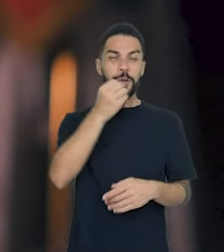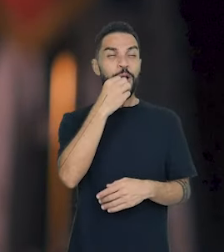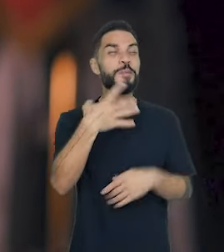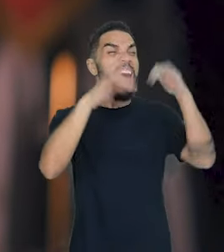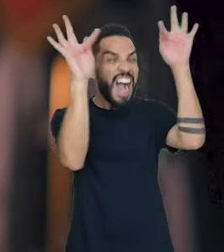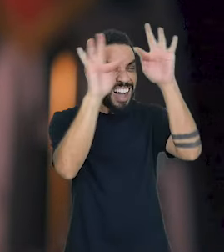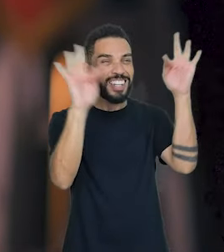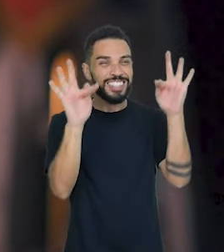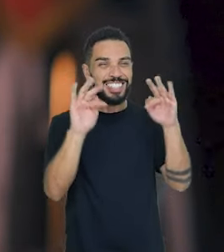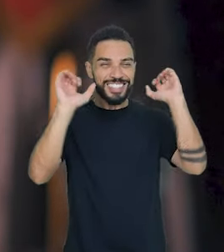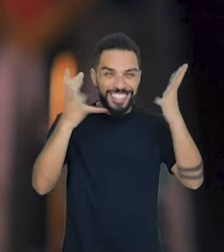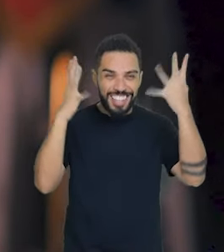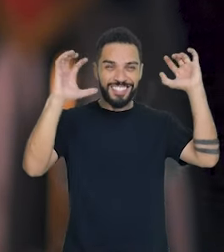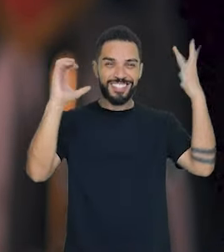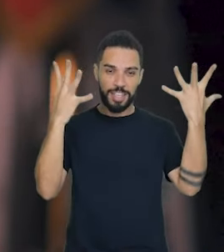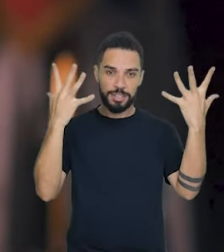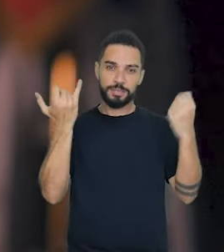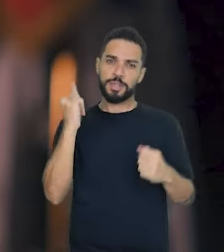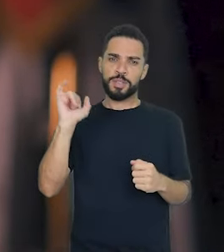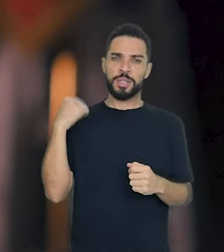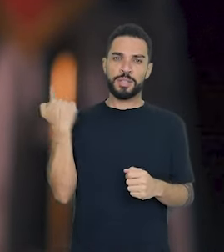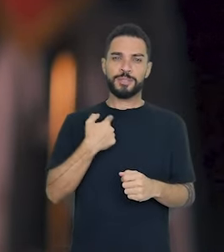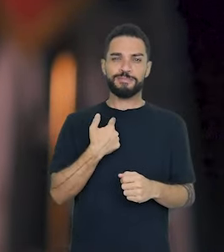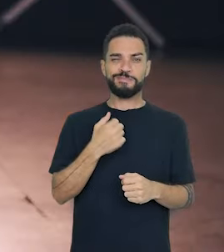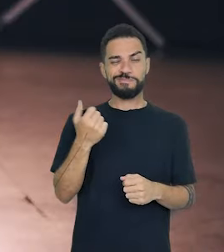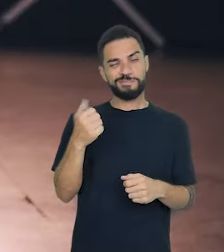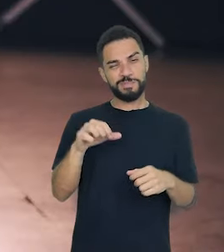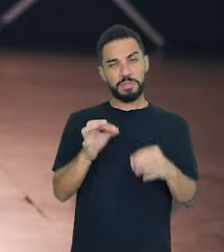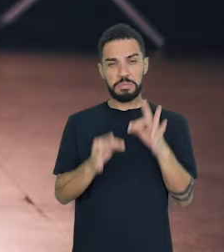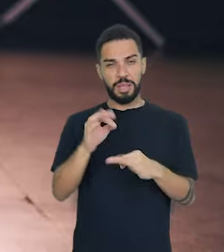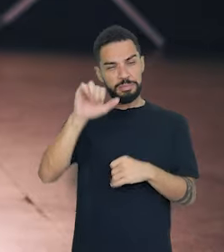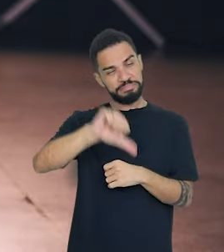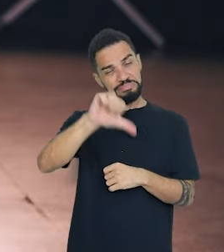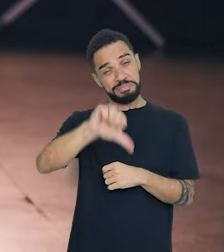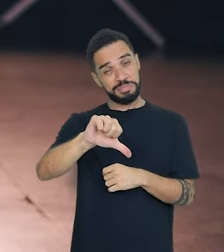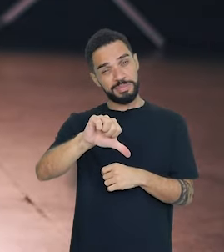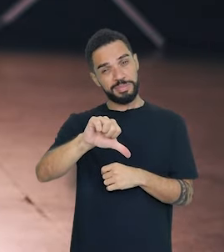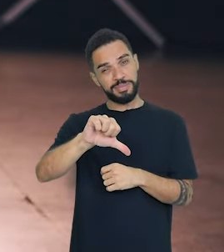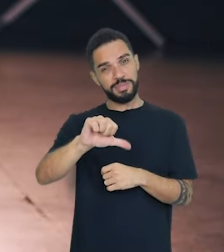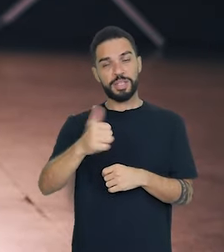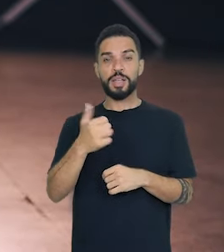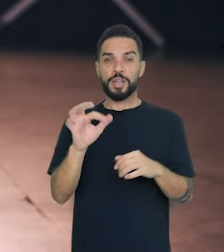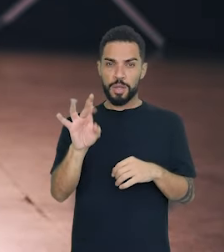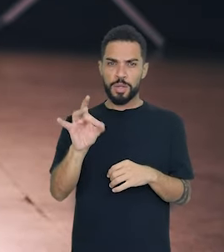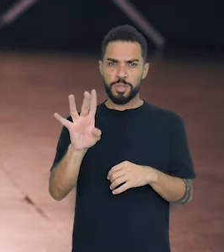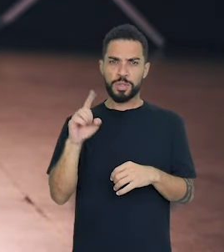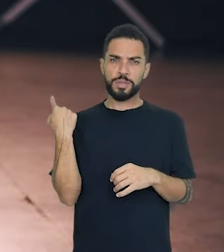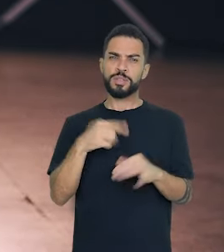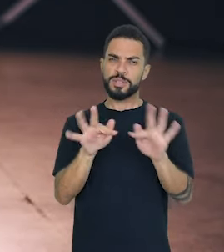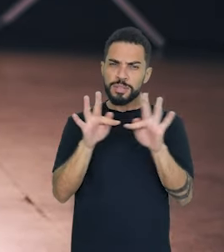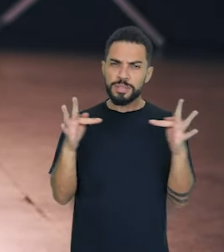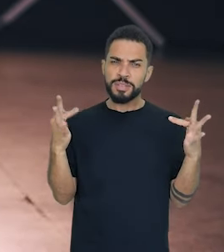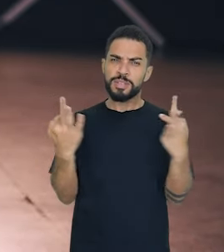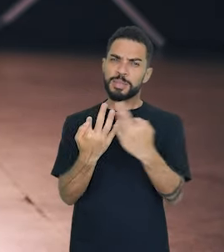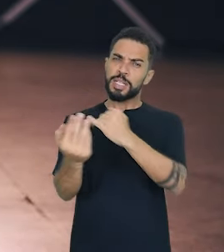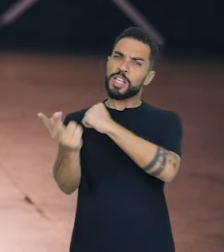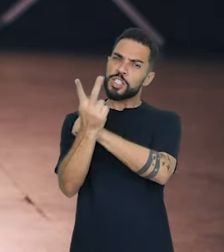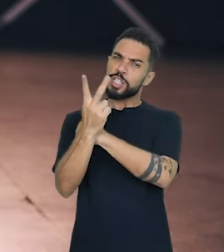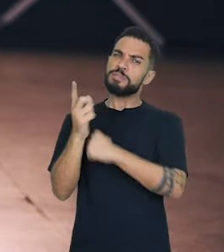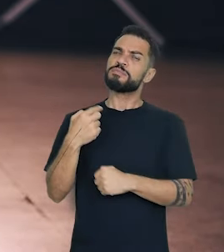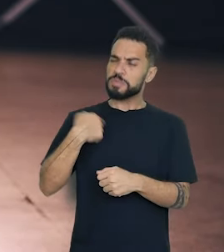Parabéns, parabéns! Quando a gente tira uma nota que não seja favorável ao 10, é só a família que vem. Né, levantar a gente,